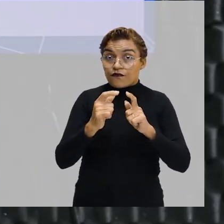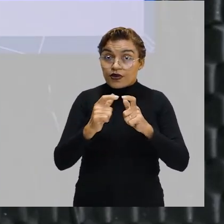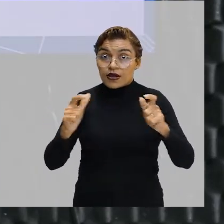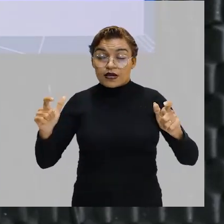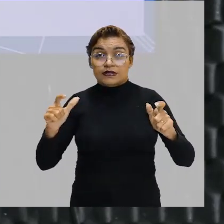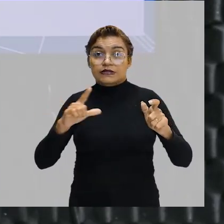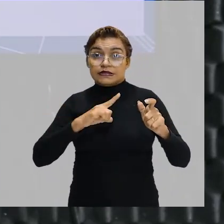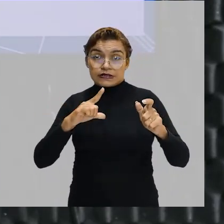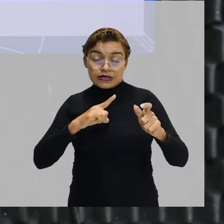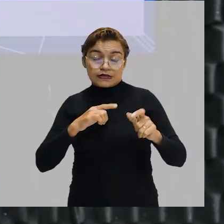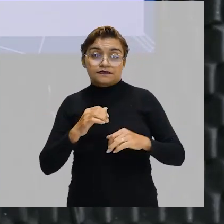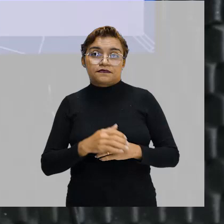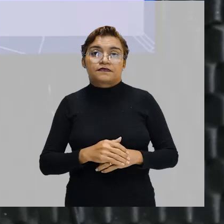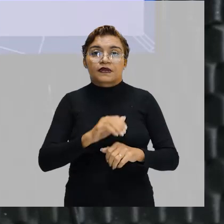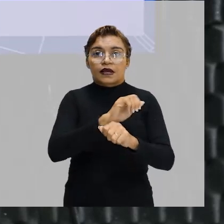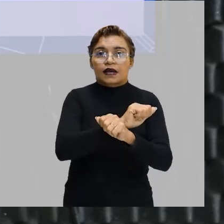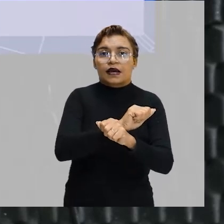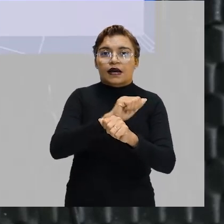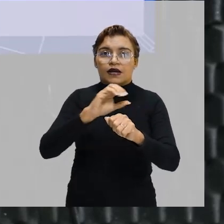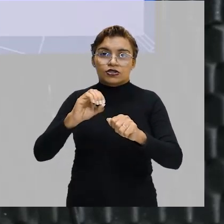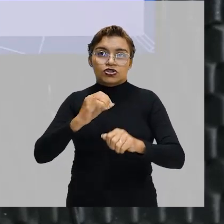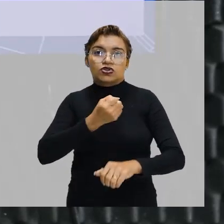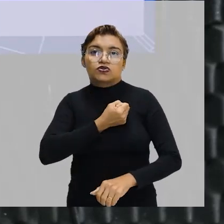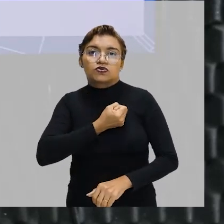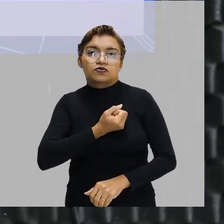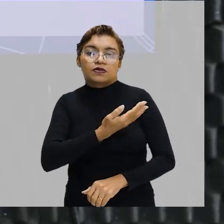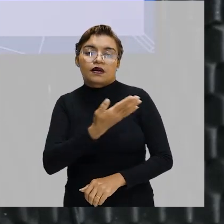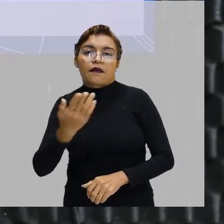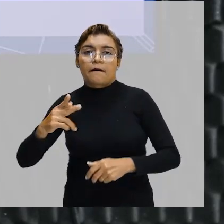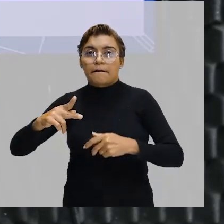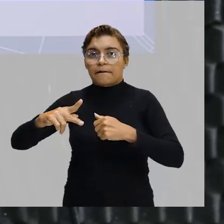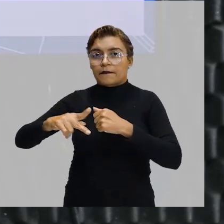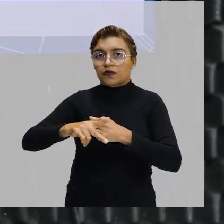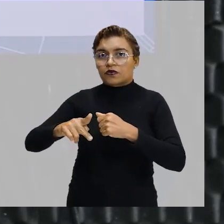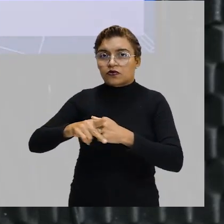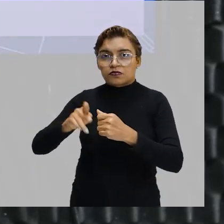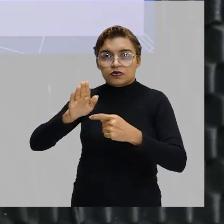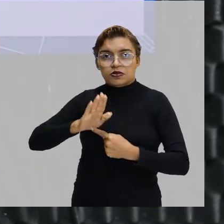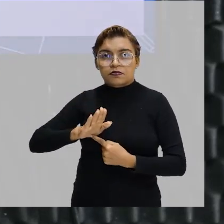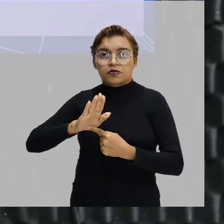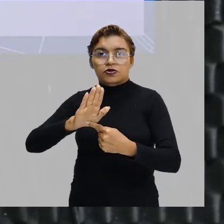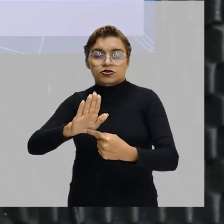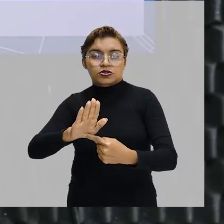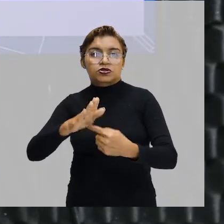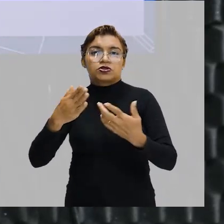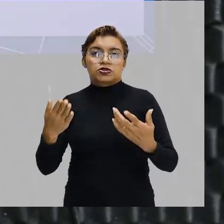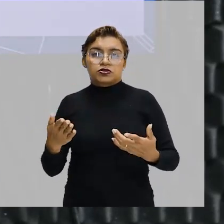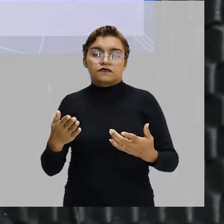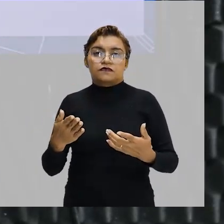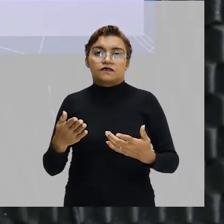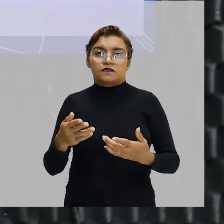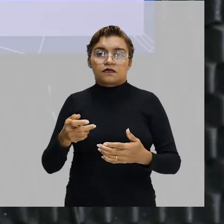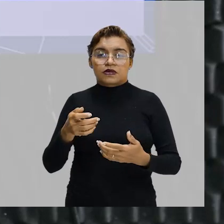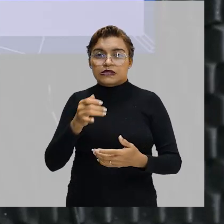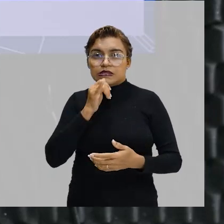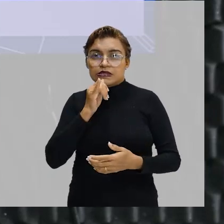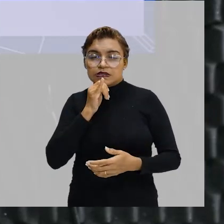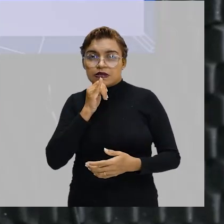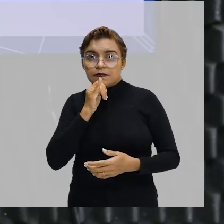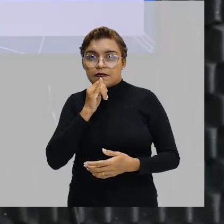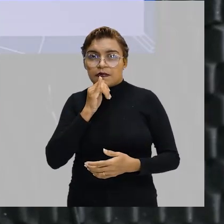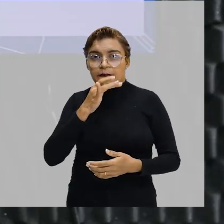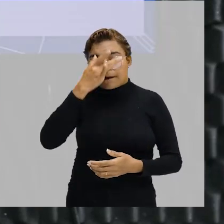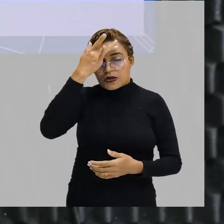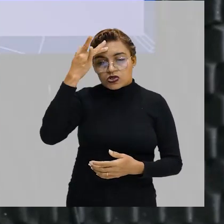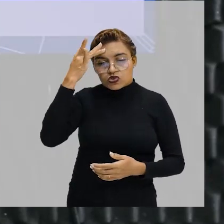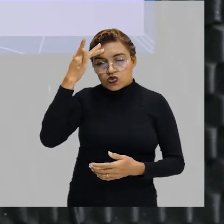artigo, numeral, pronome demonstrativo, possessivo e adjetivo podem ser